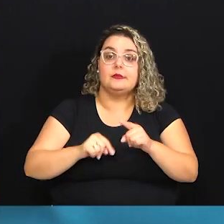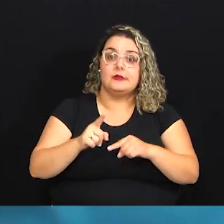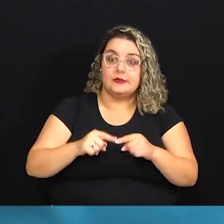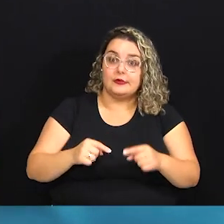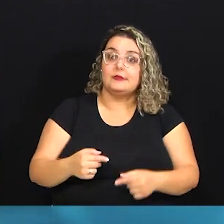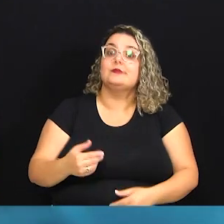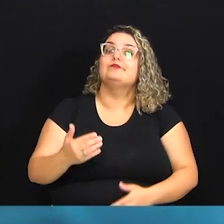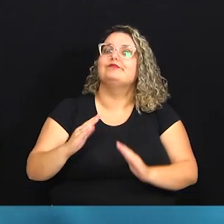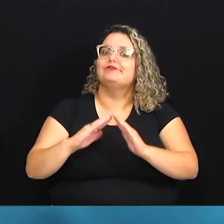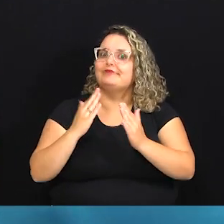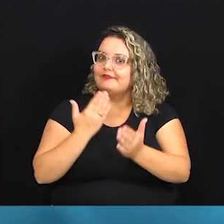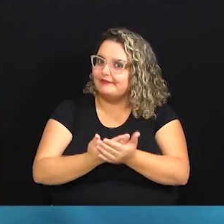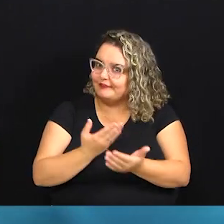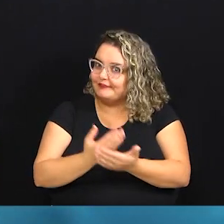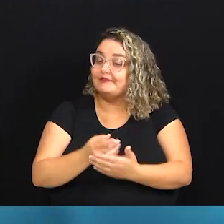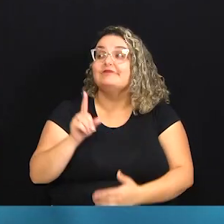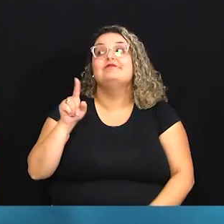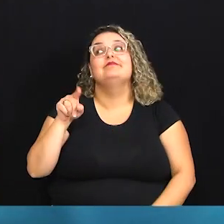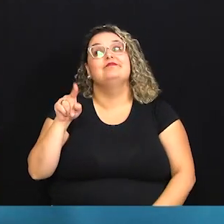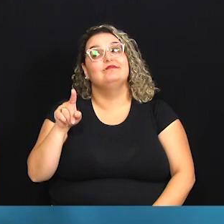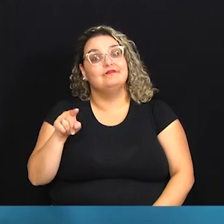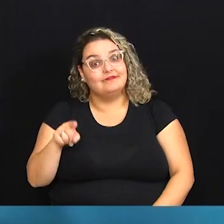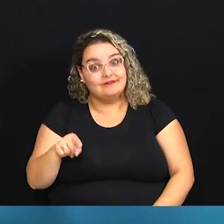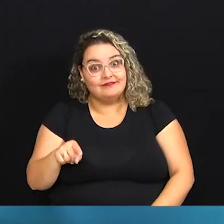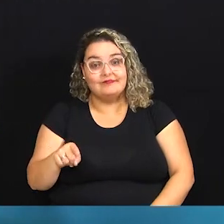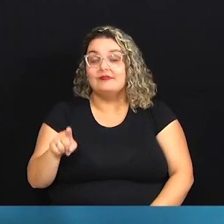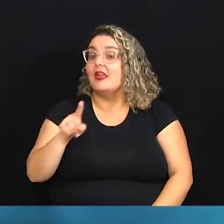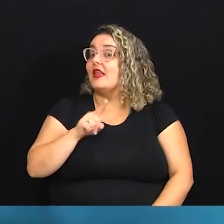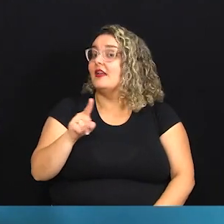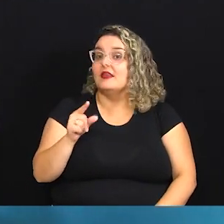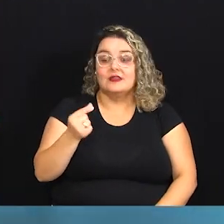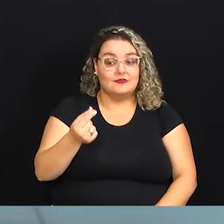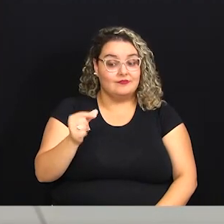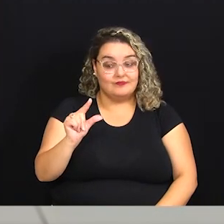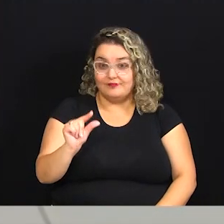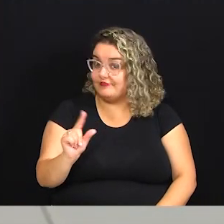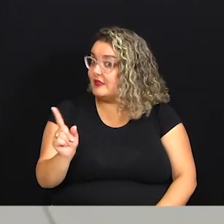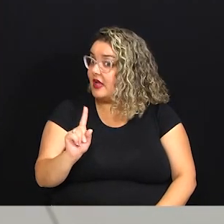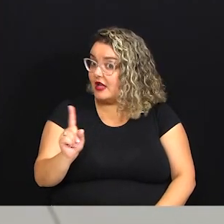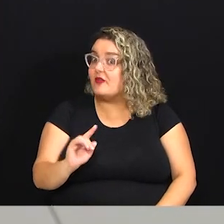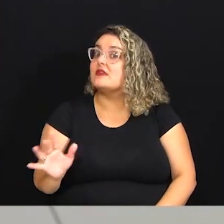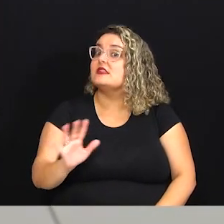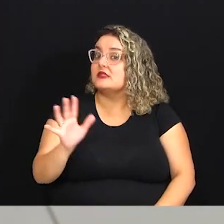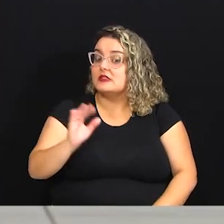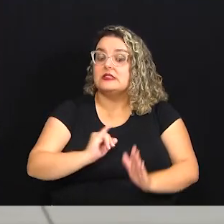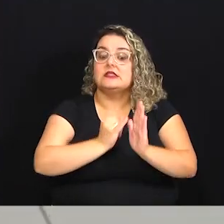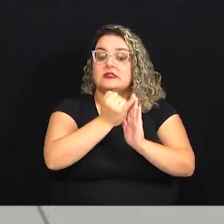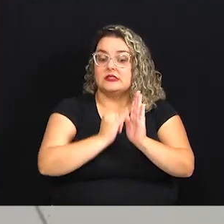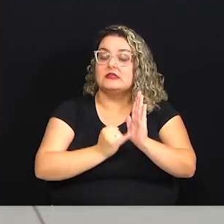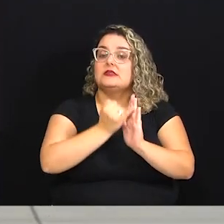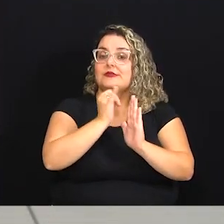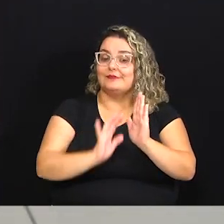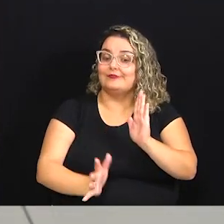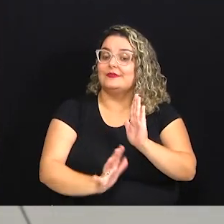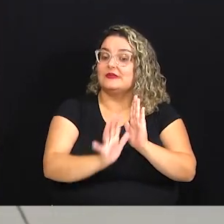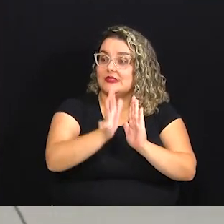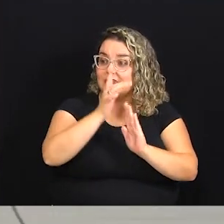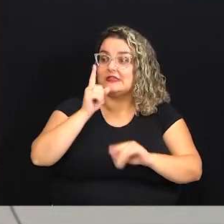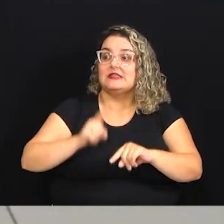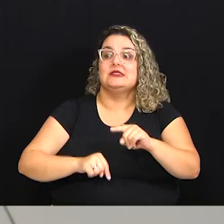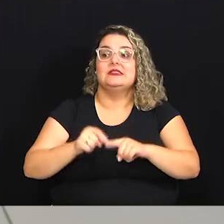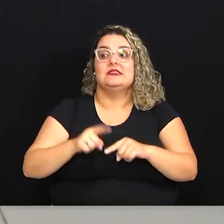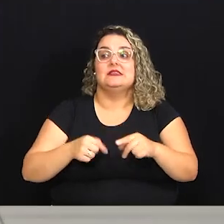Tem material escolar e não vai ficar barato. Quer dizer, a gente está num processo inflacionário, então os